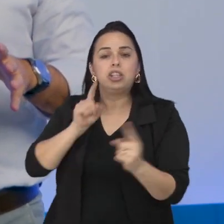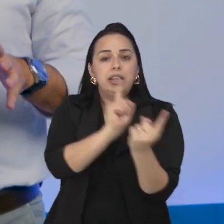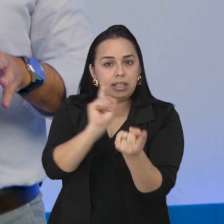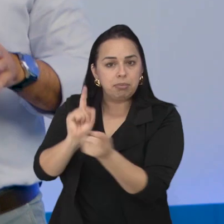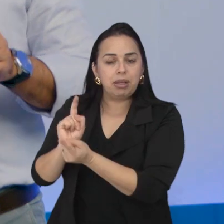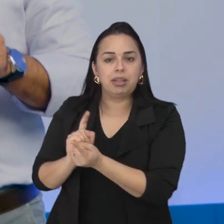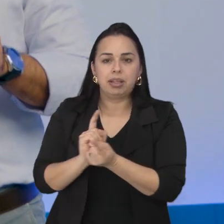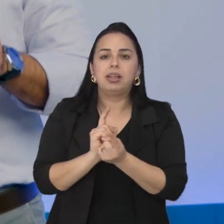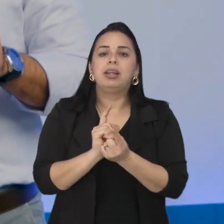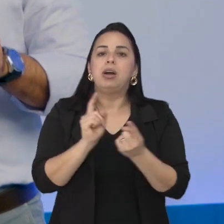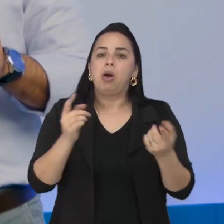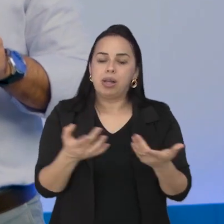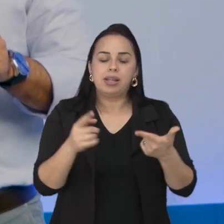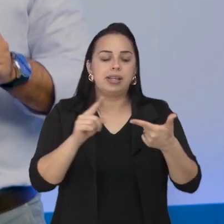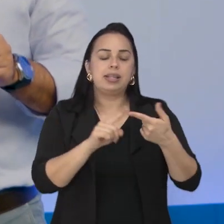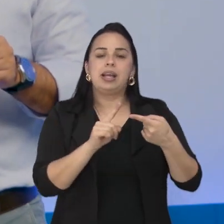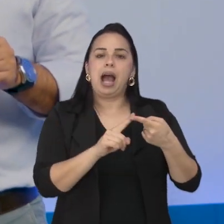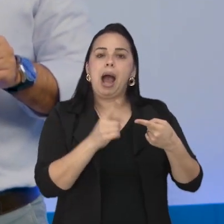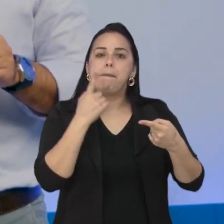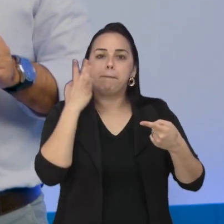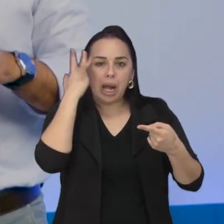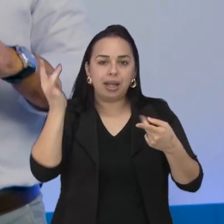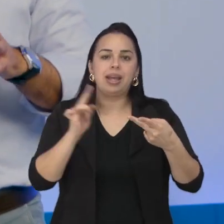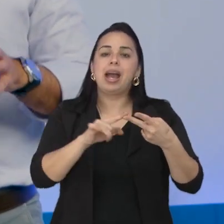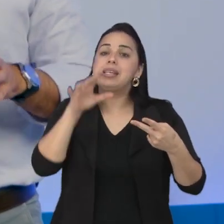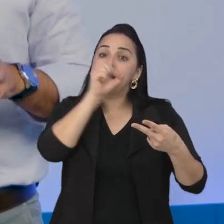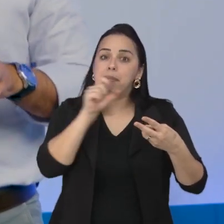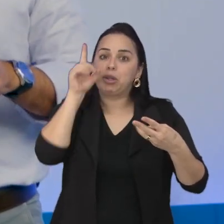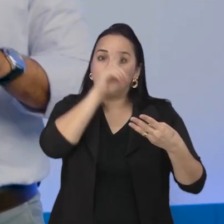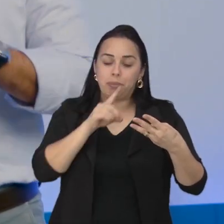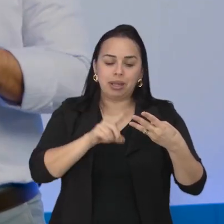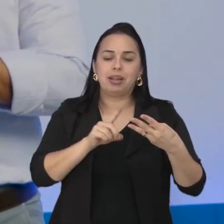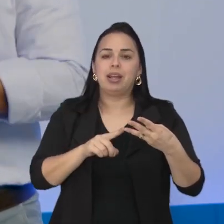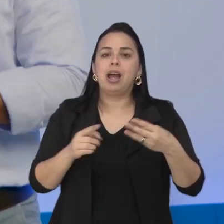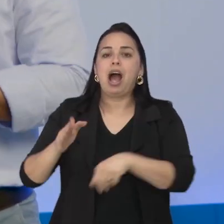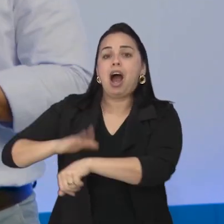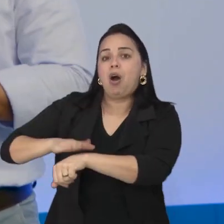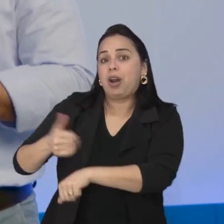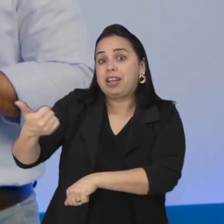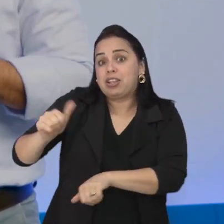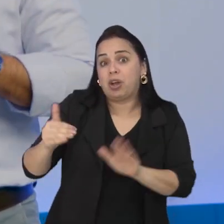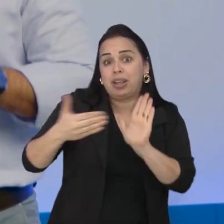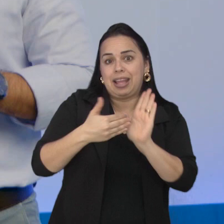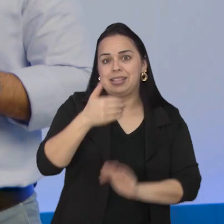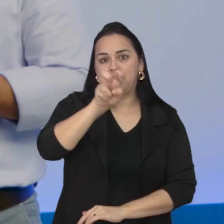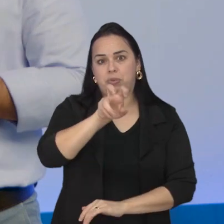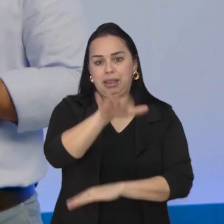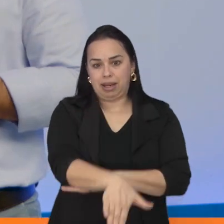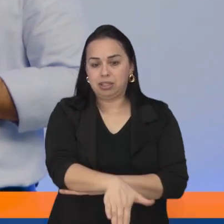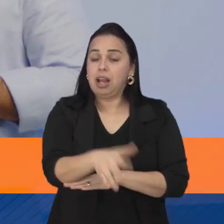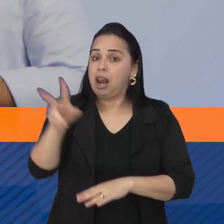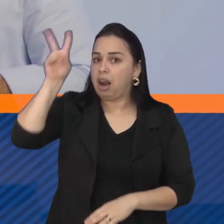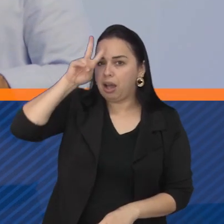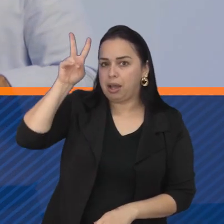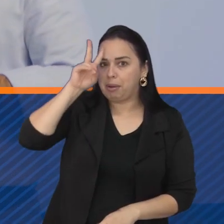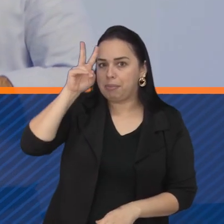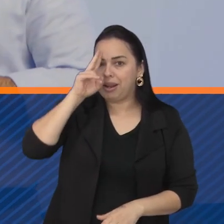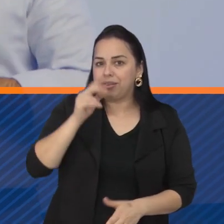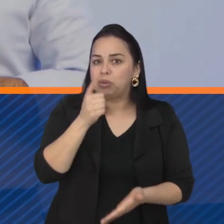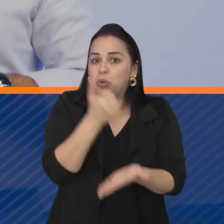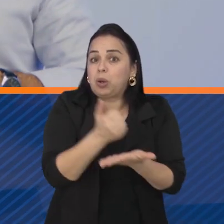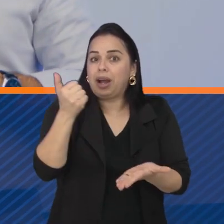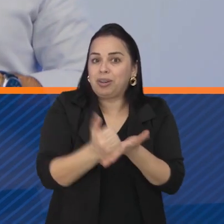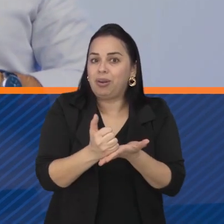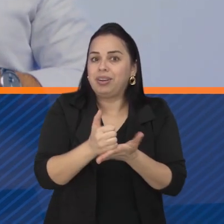esse esquema também acontece neste fim de semana, viu? Sábado e domingo, de 11 da manhã às 5 horas da tarde. Lembrando